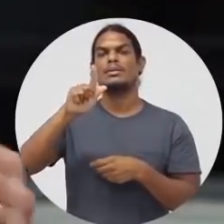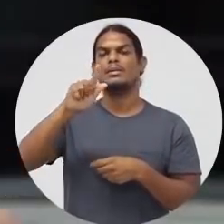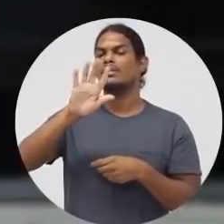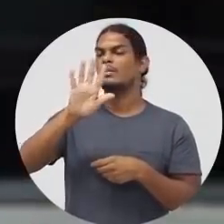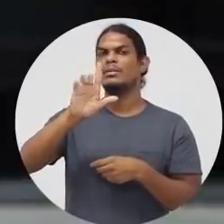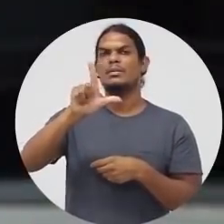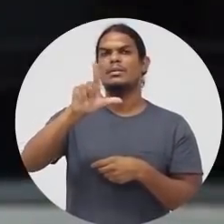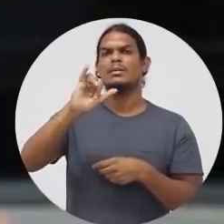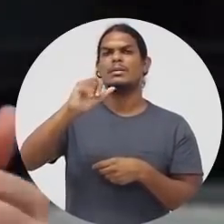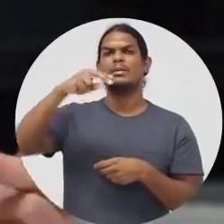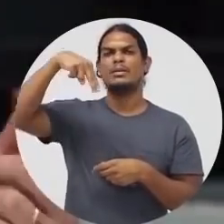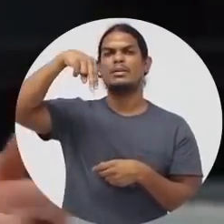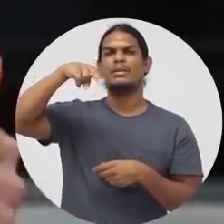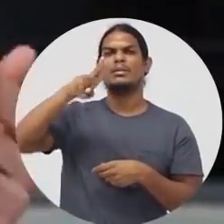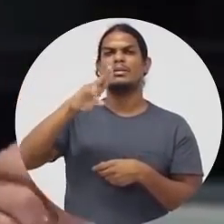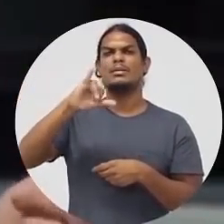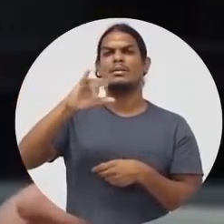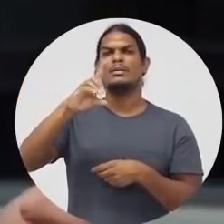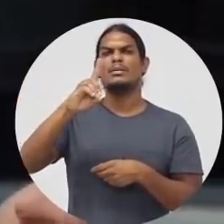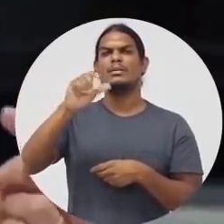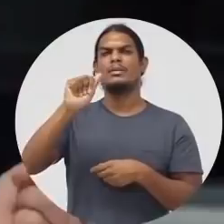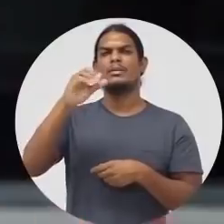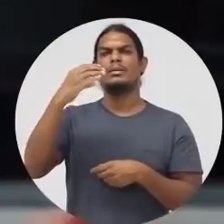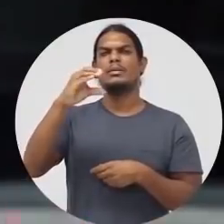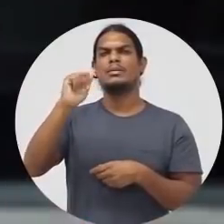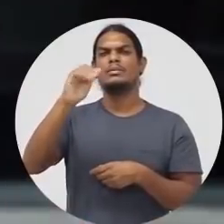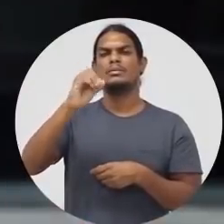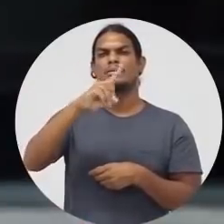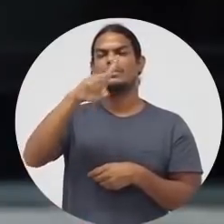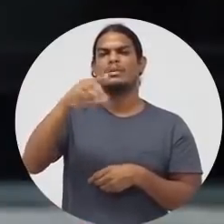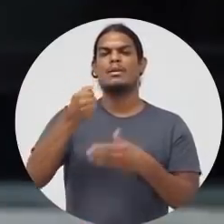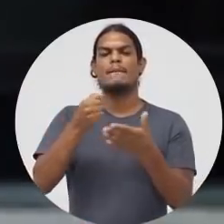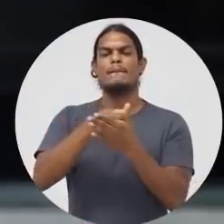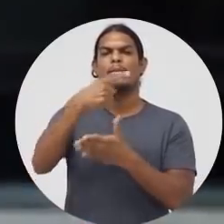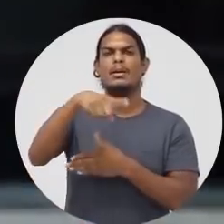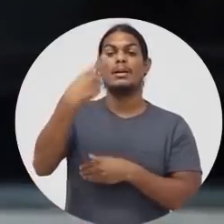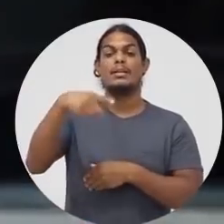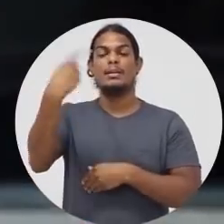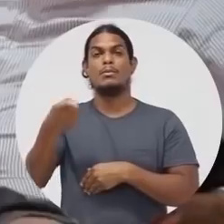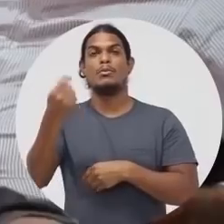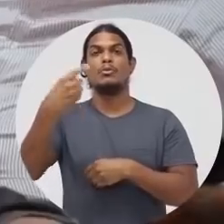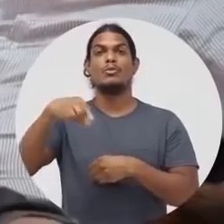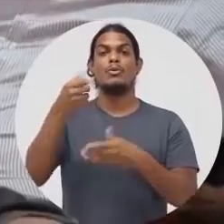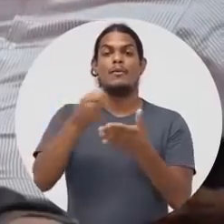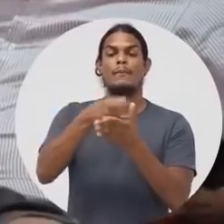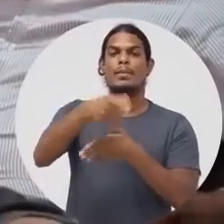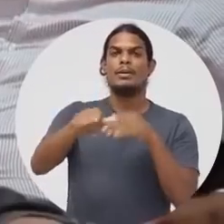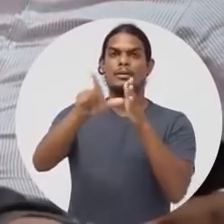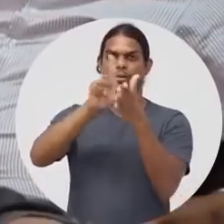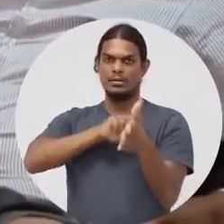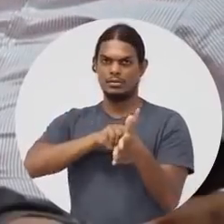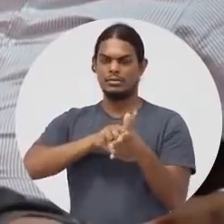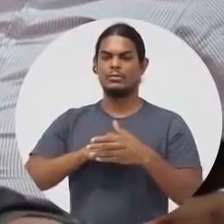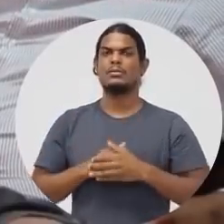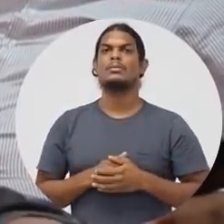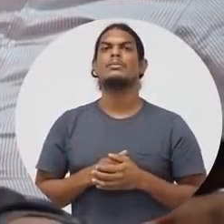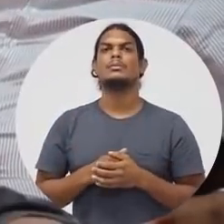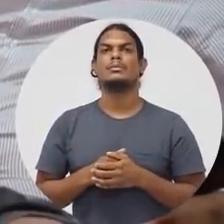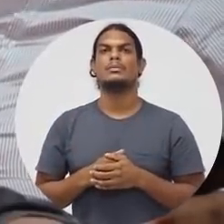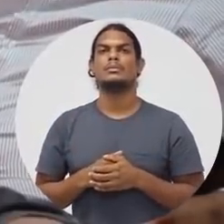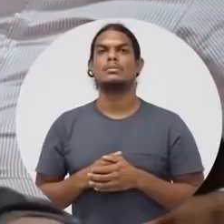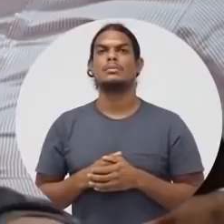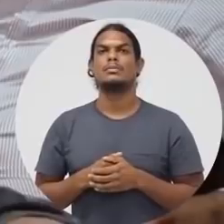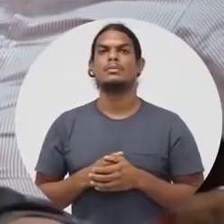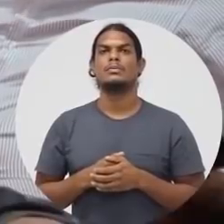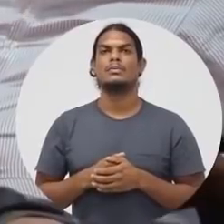mercadoria é antecipado ou só é pago apenas quando a mercadoria chega ao porto? Perfeito. Como são liquidados, né? Como são